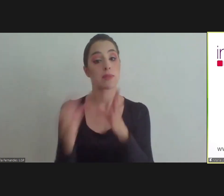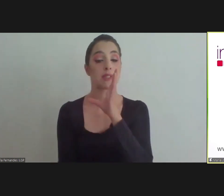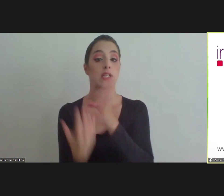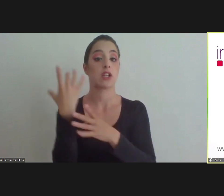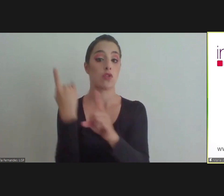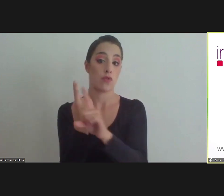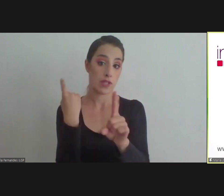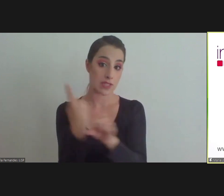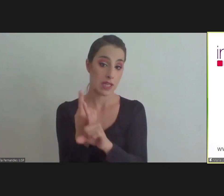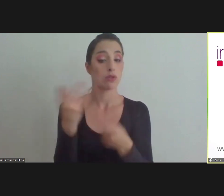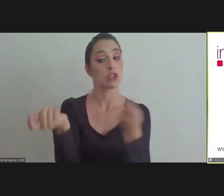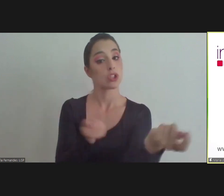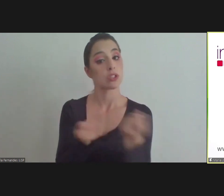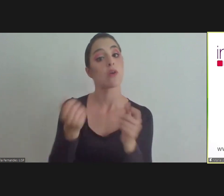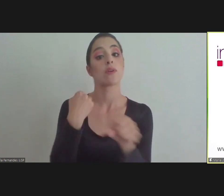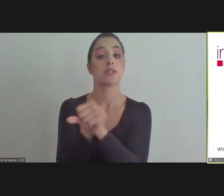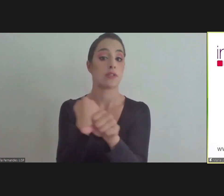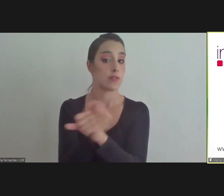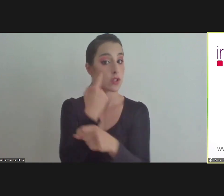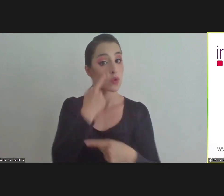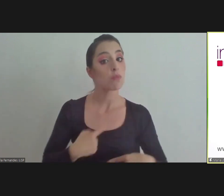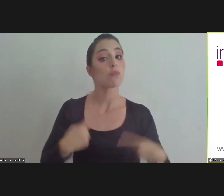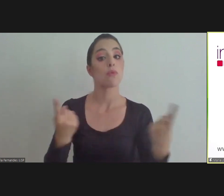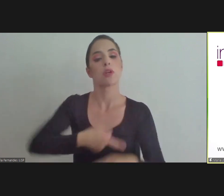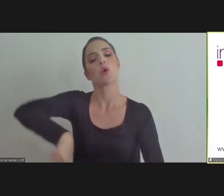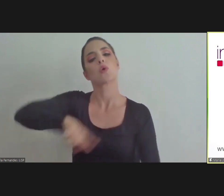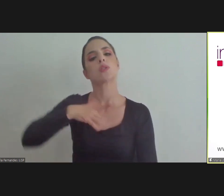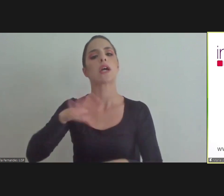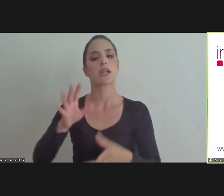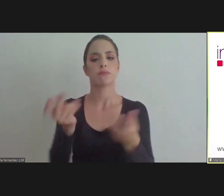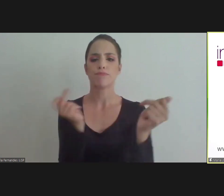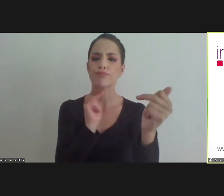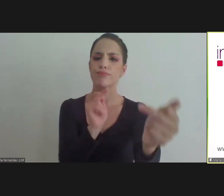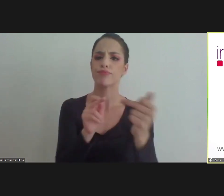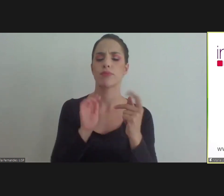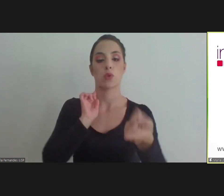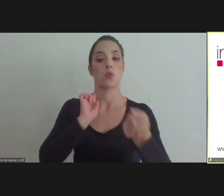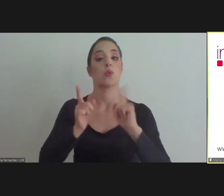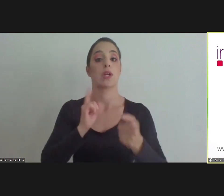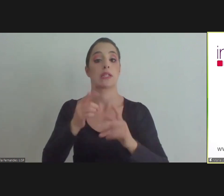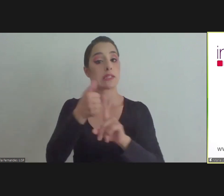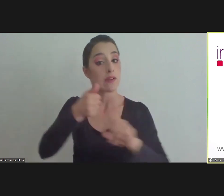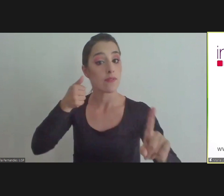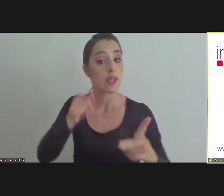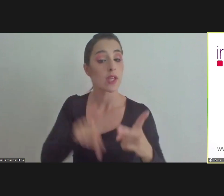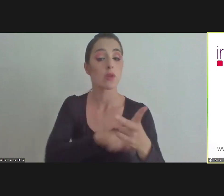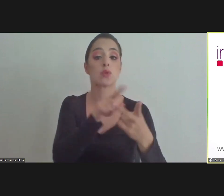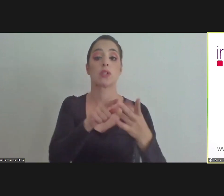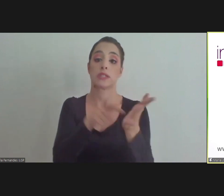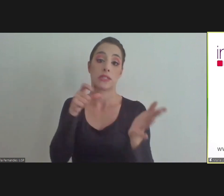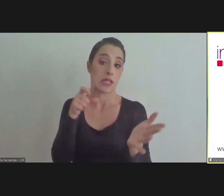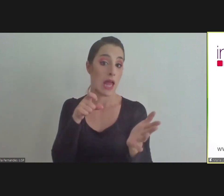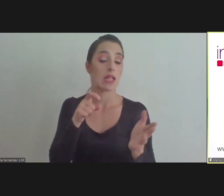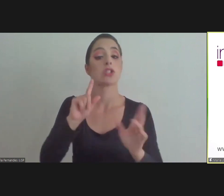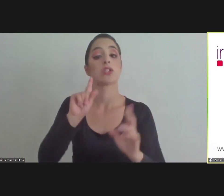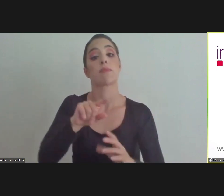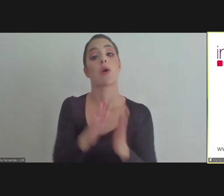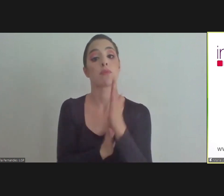na gestão e serviço público, e queremos discutir desafios, necessidades e oportunidades dentro deste